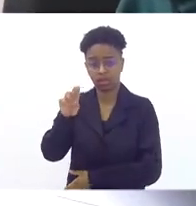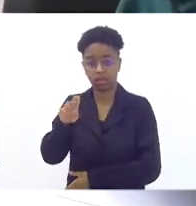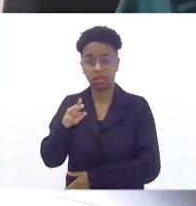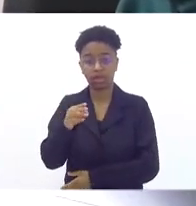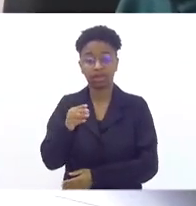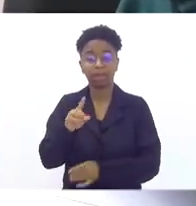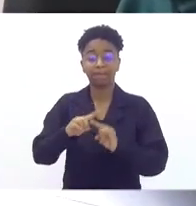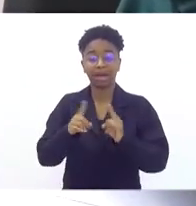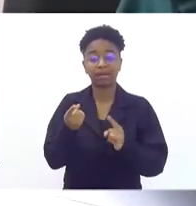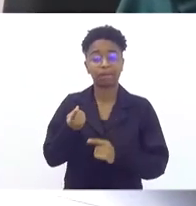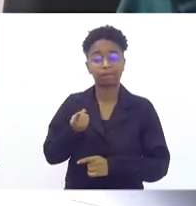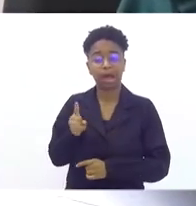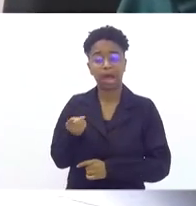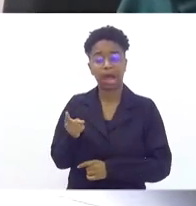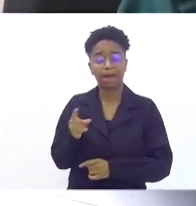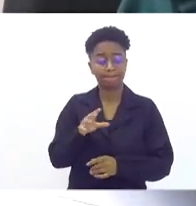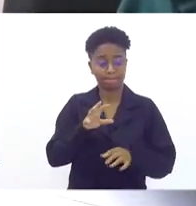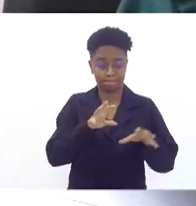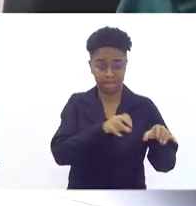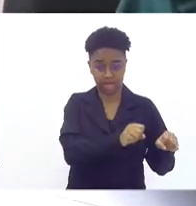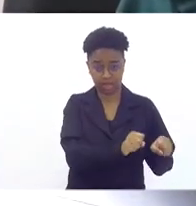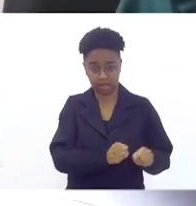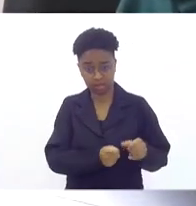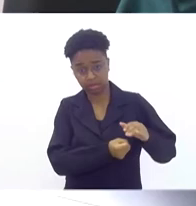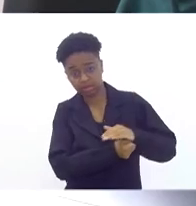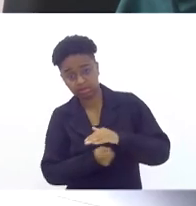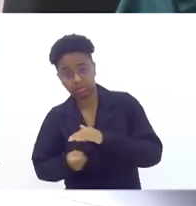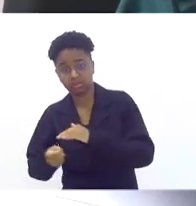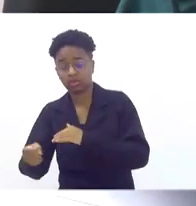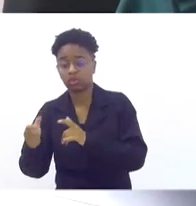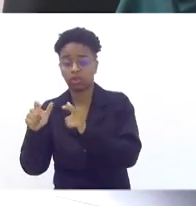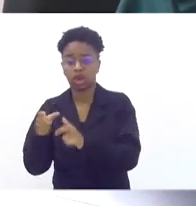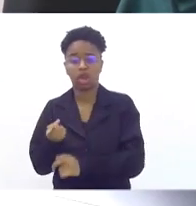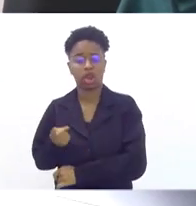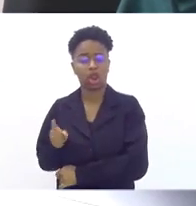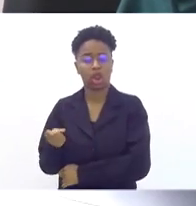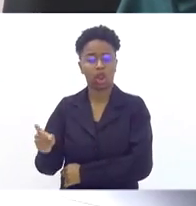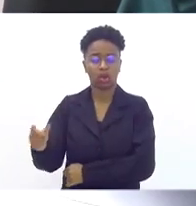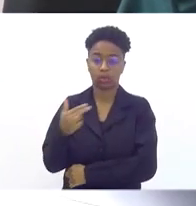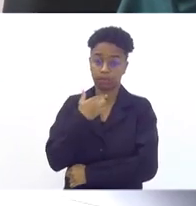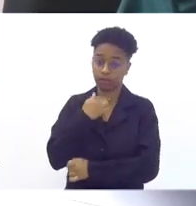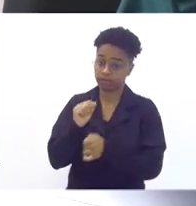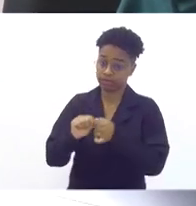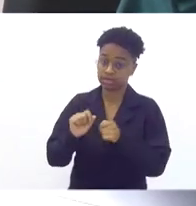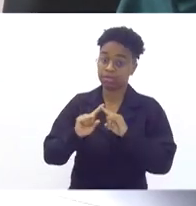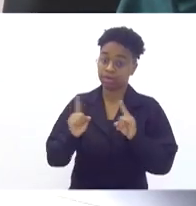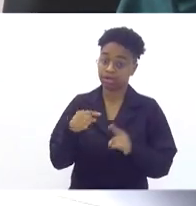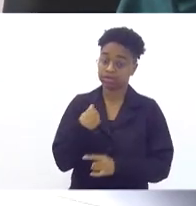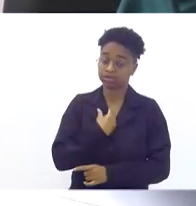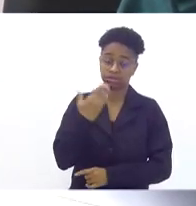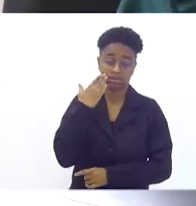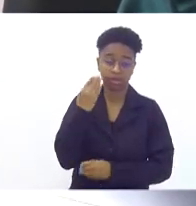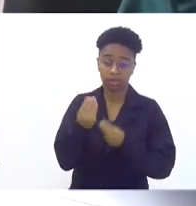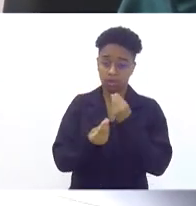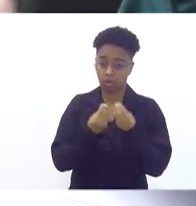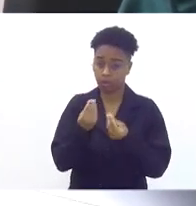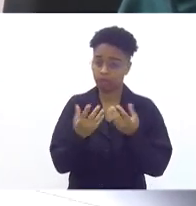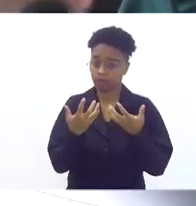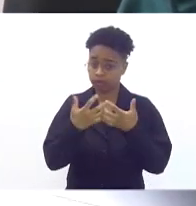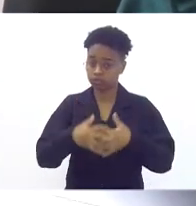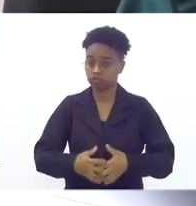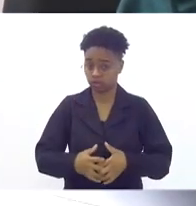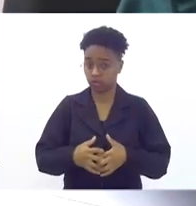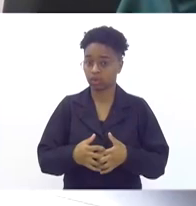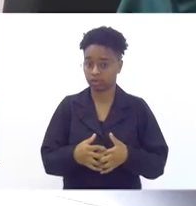um município muito distante que não deveria fazer mas que nós sabemos muito bem como funciona a questão né da